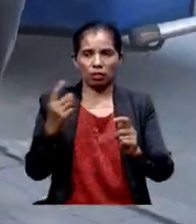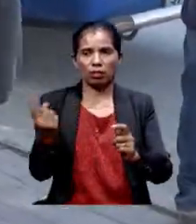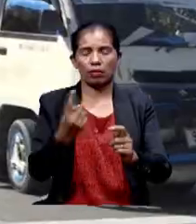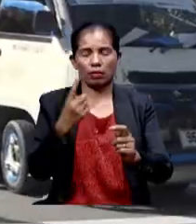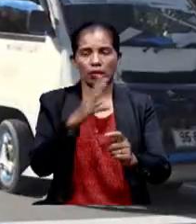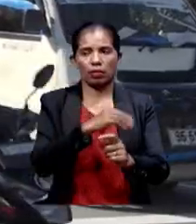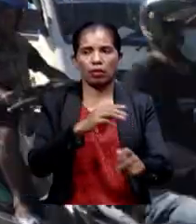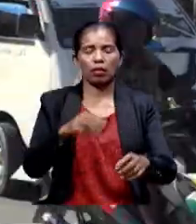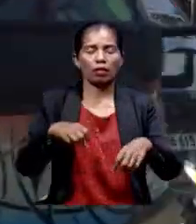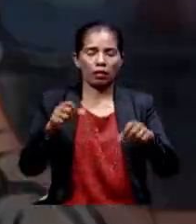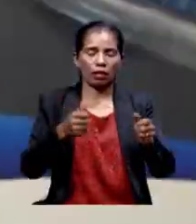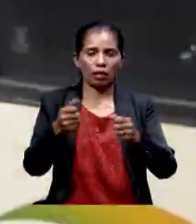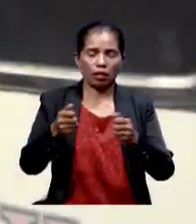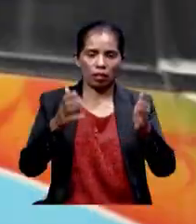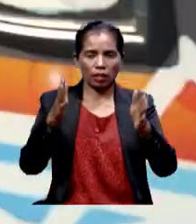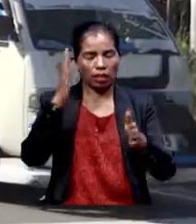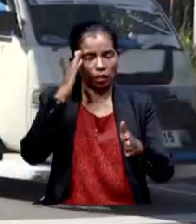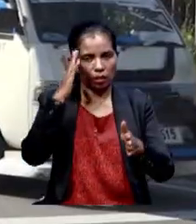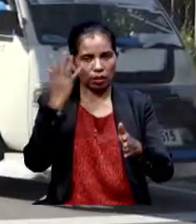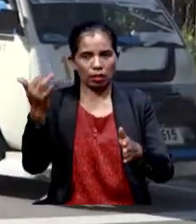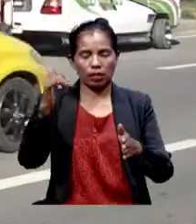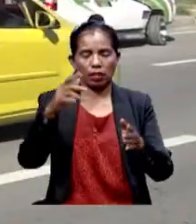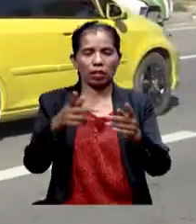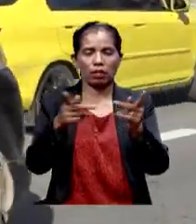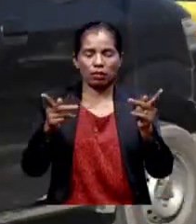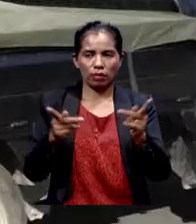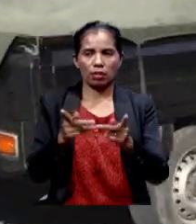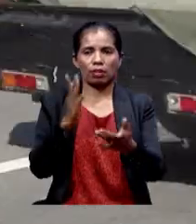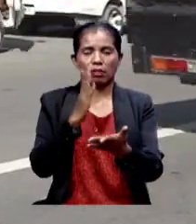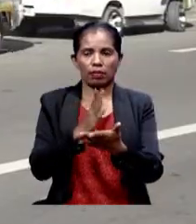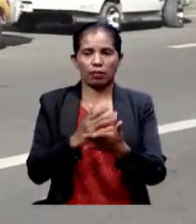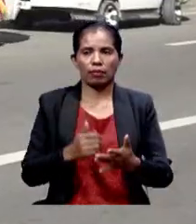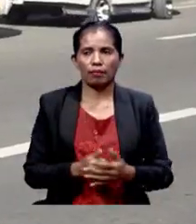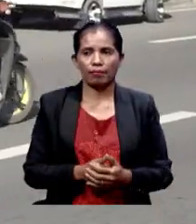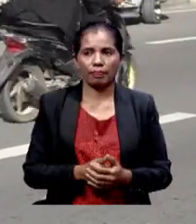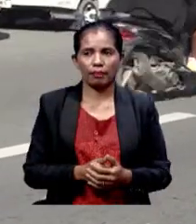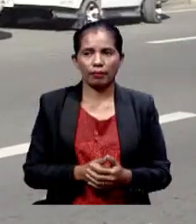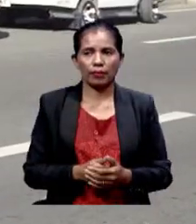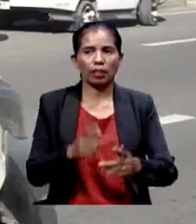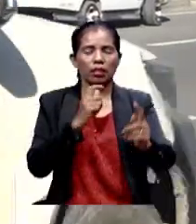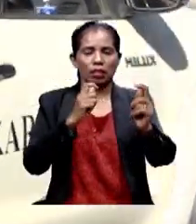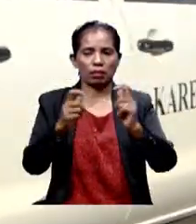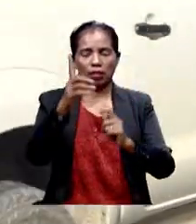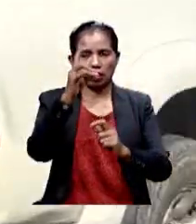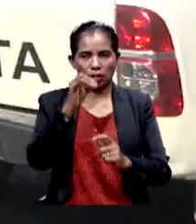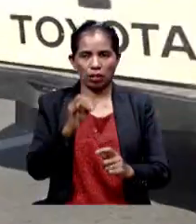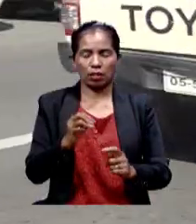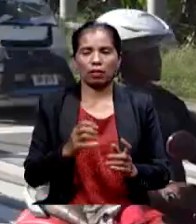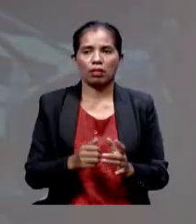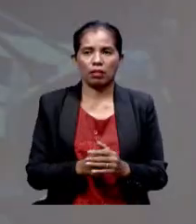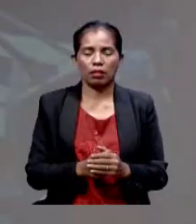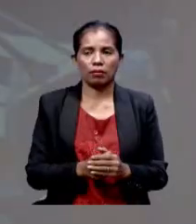Nune cada motorista bele hatene ona sira ni área atu para. Transporte sia dililaran. Ne